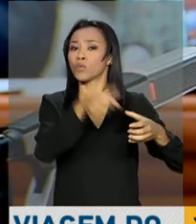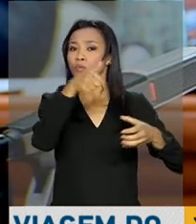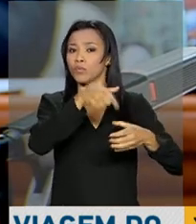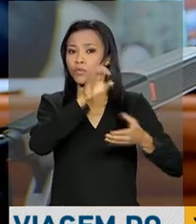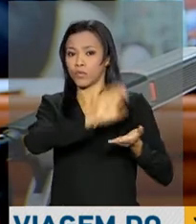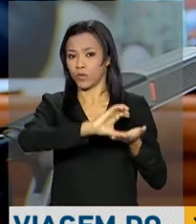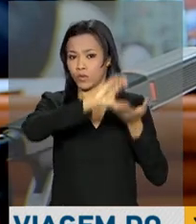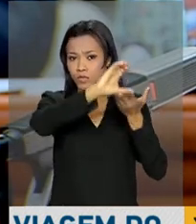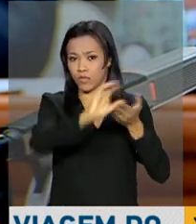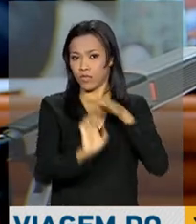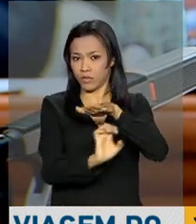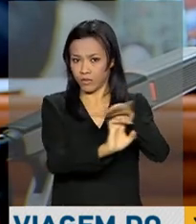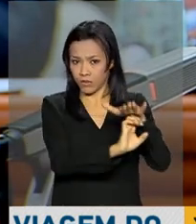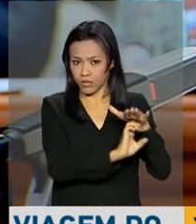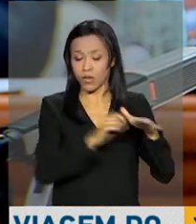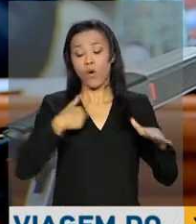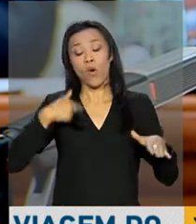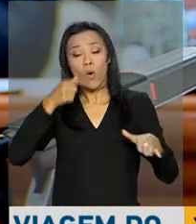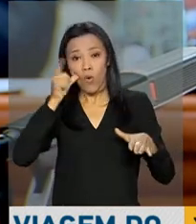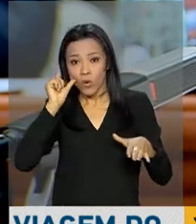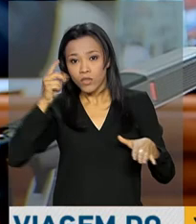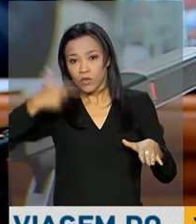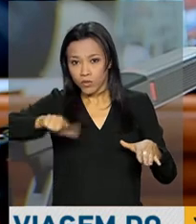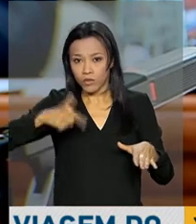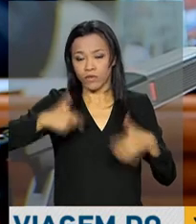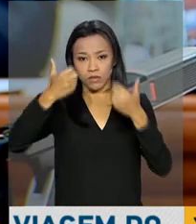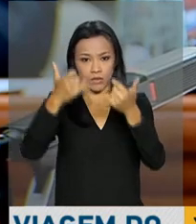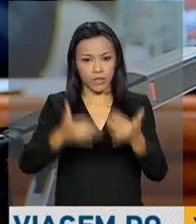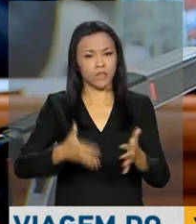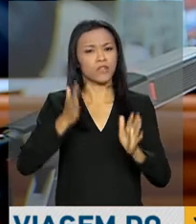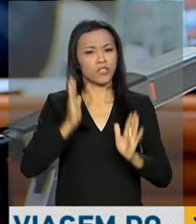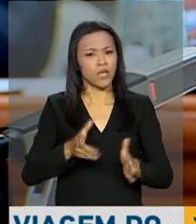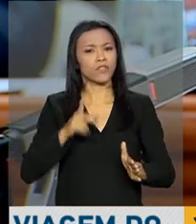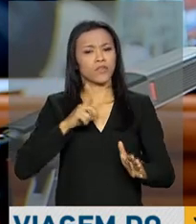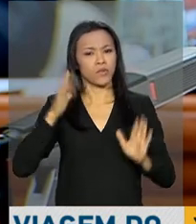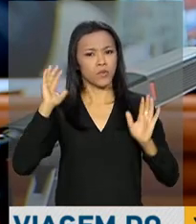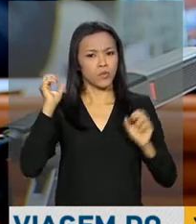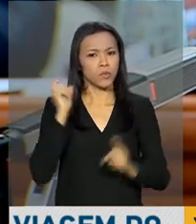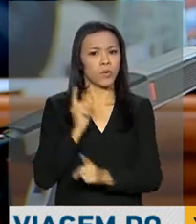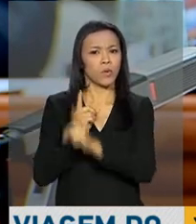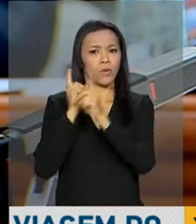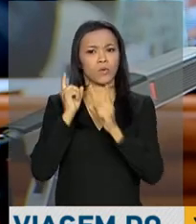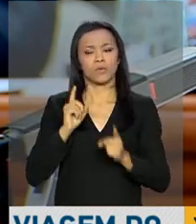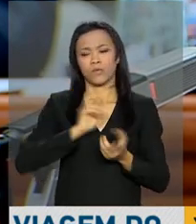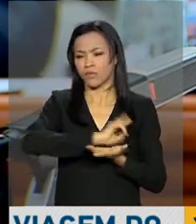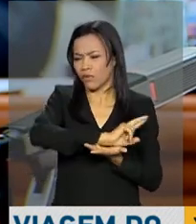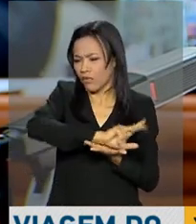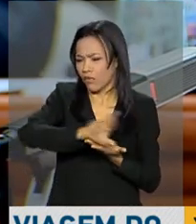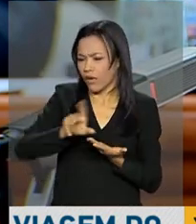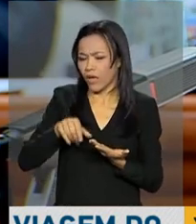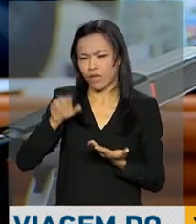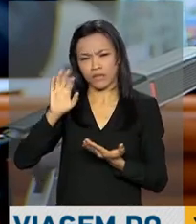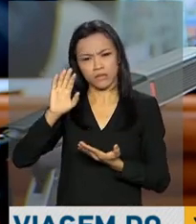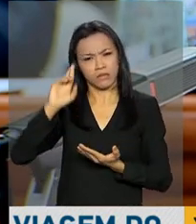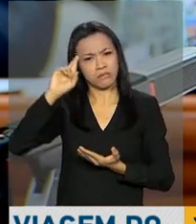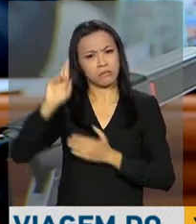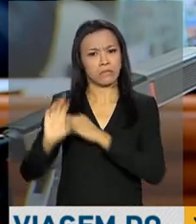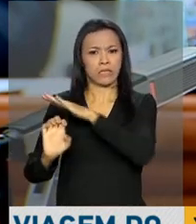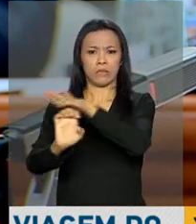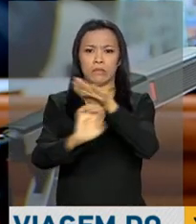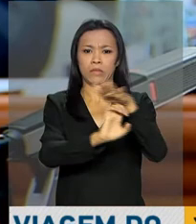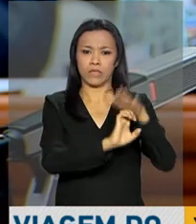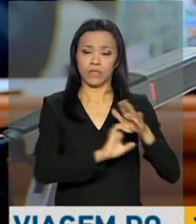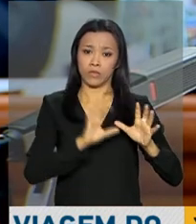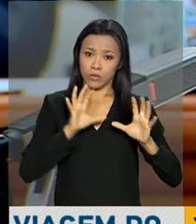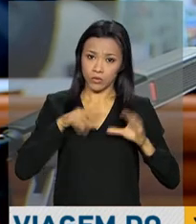Ontem, repetindo, já pudemos manter encontro mais amplo com centenas de lideranças empresariais dos países